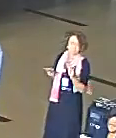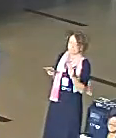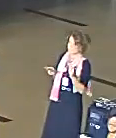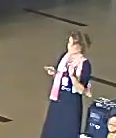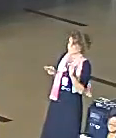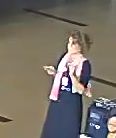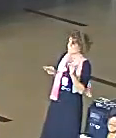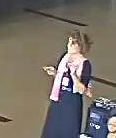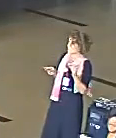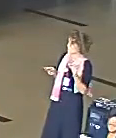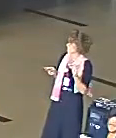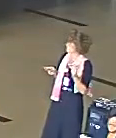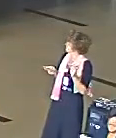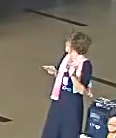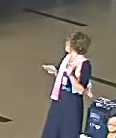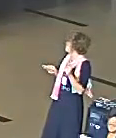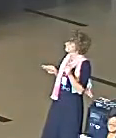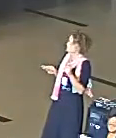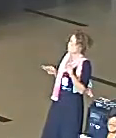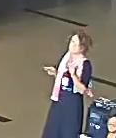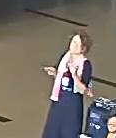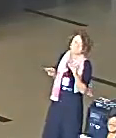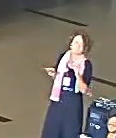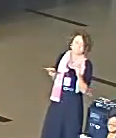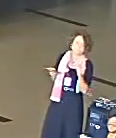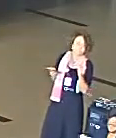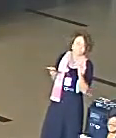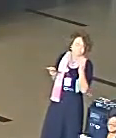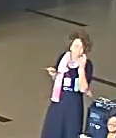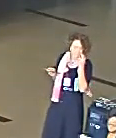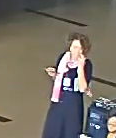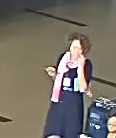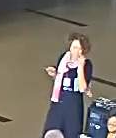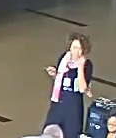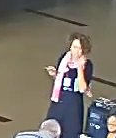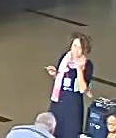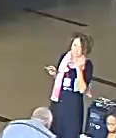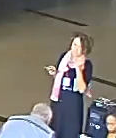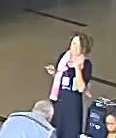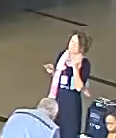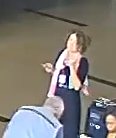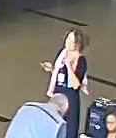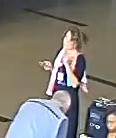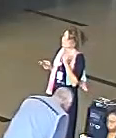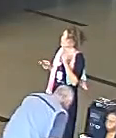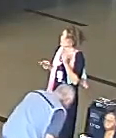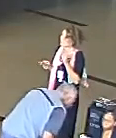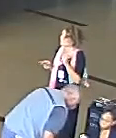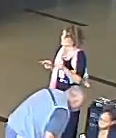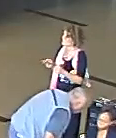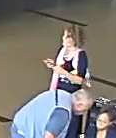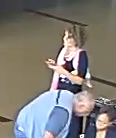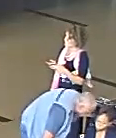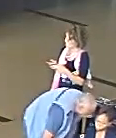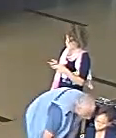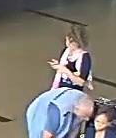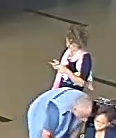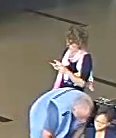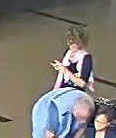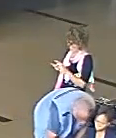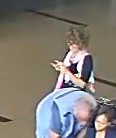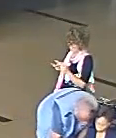do caminho no Rio de Janeiro ah pelo amor de Deus não é coisa que que que um nós brasileiros pagamos nossos